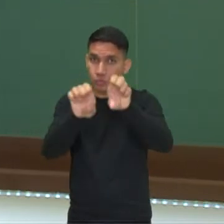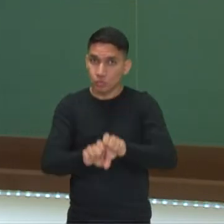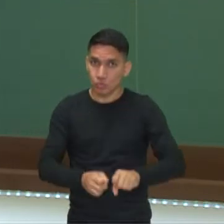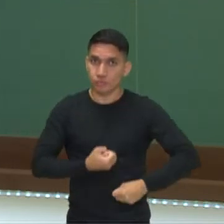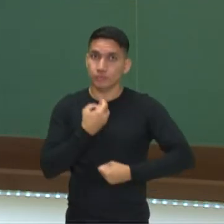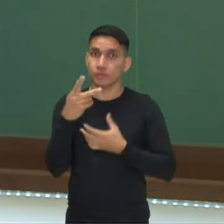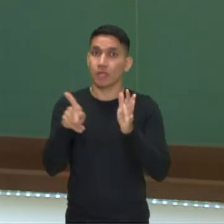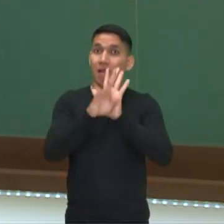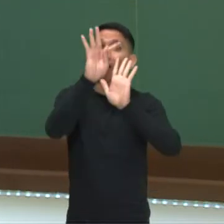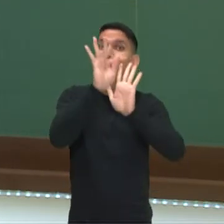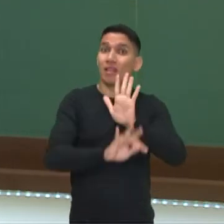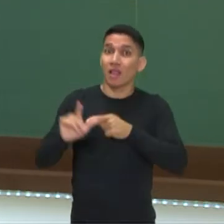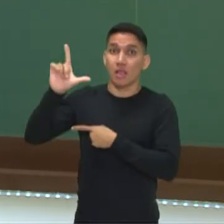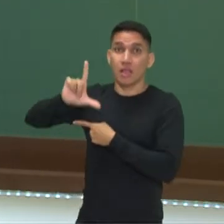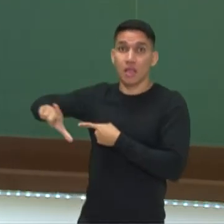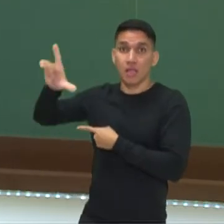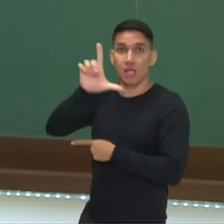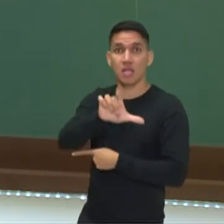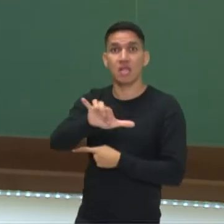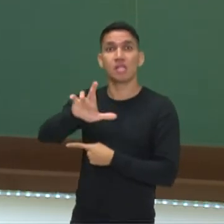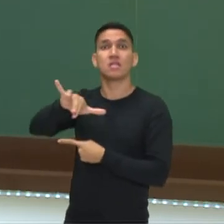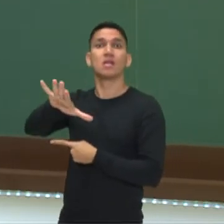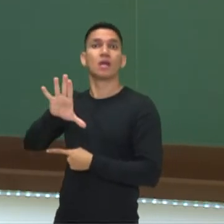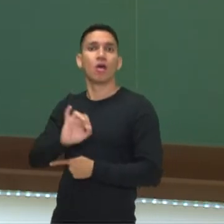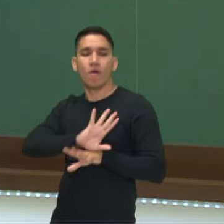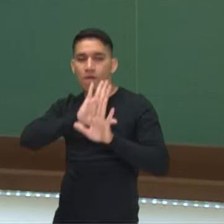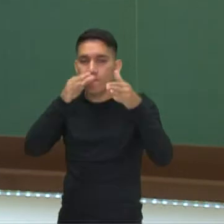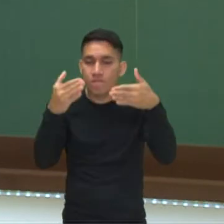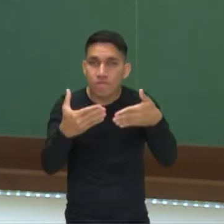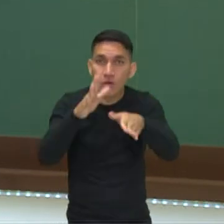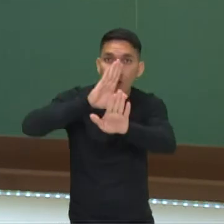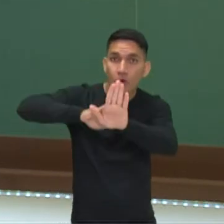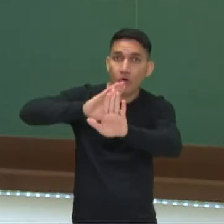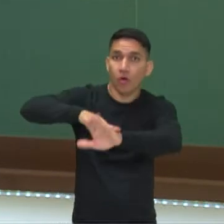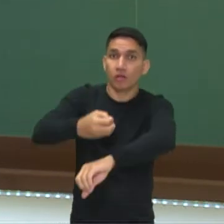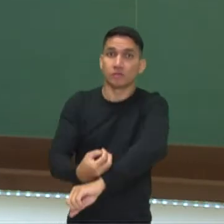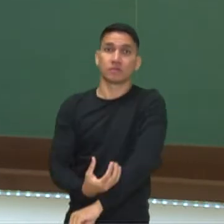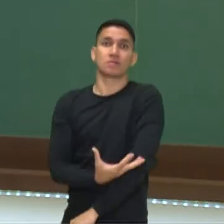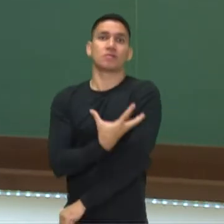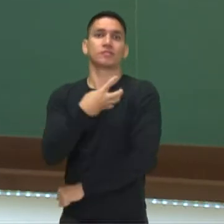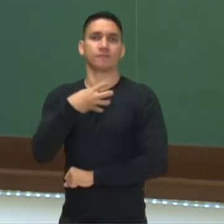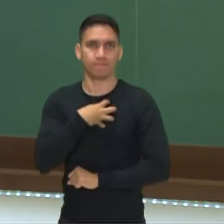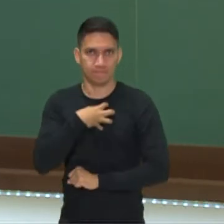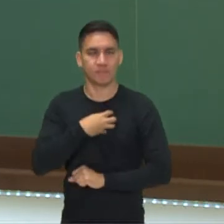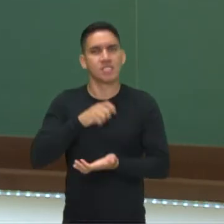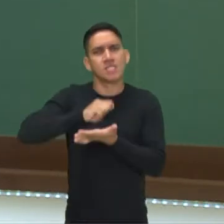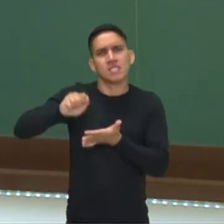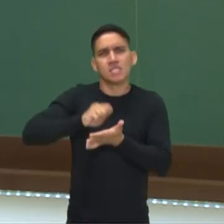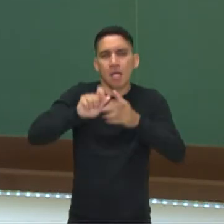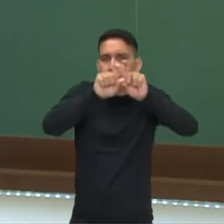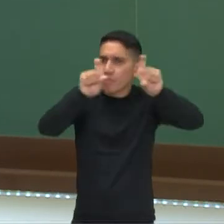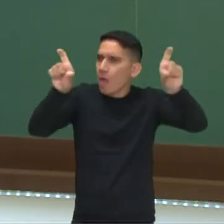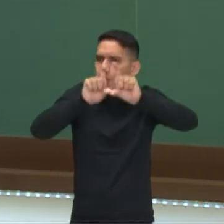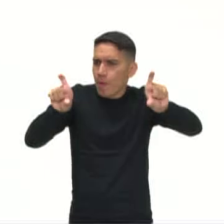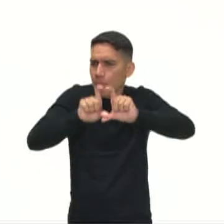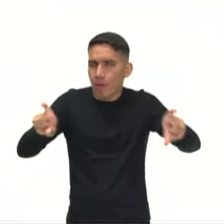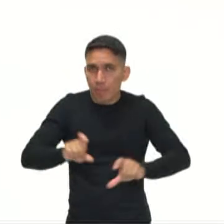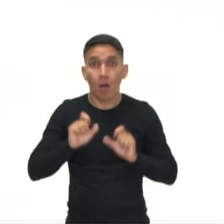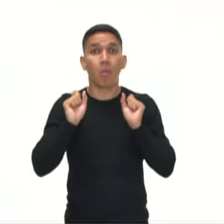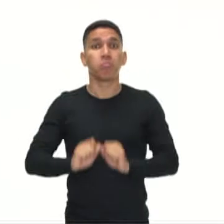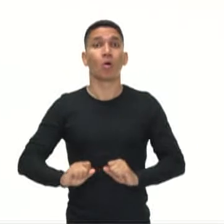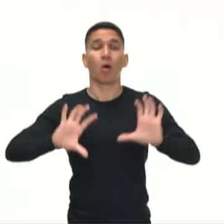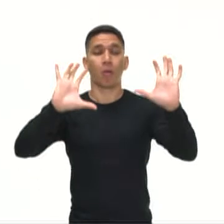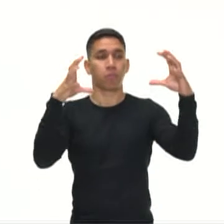texto literário, lírico, com foco nos sentimentos, escrito em versos, podendo ser agrupados